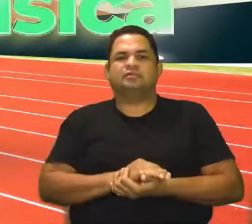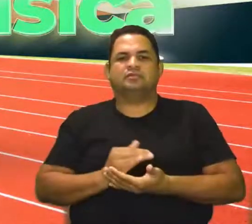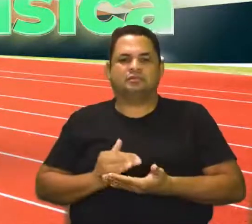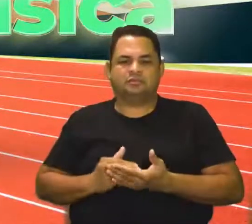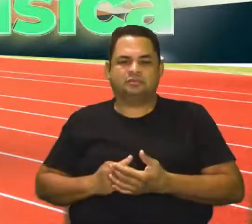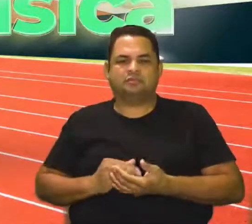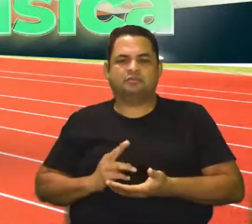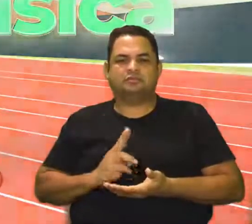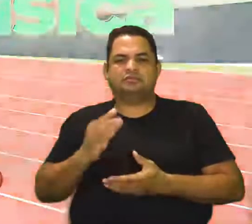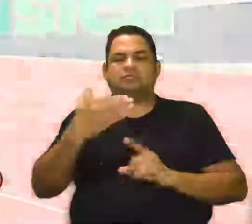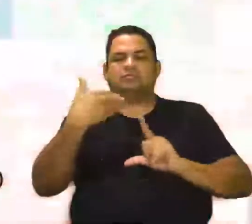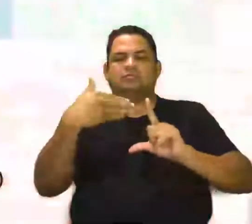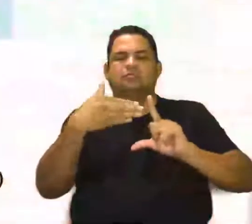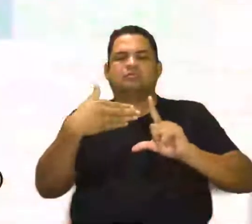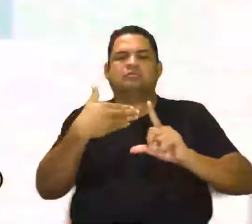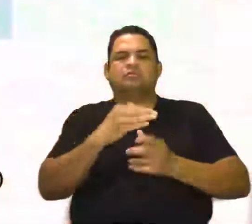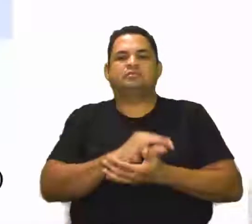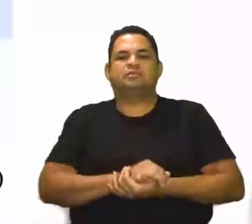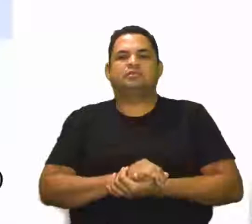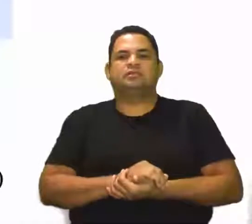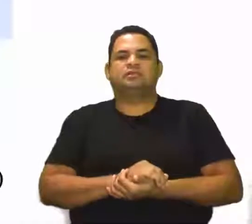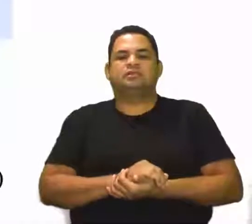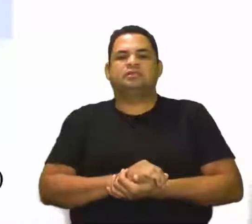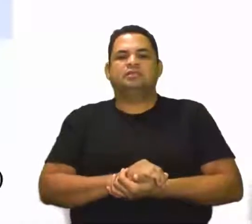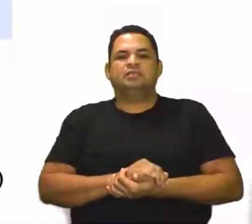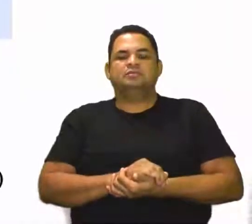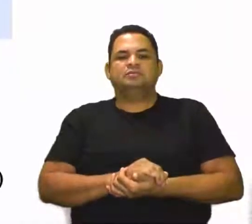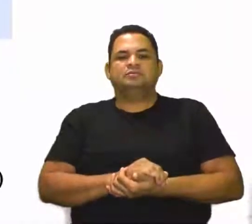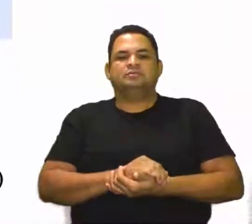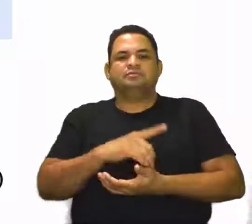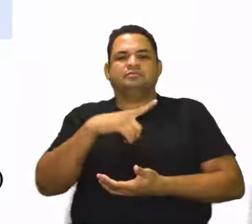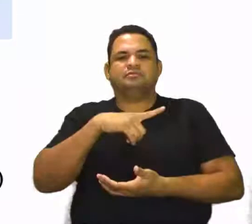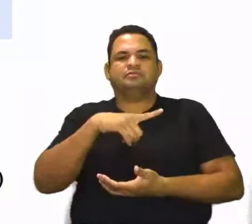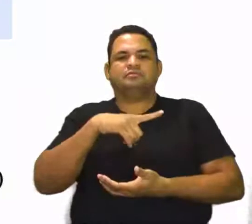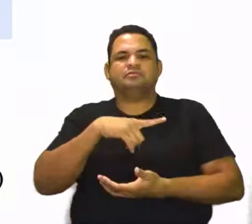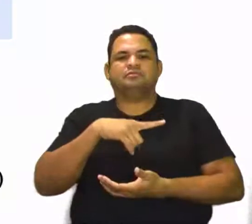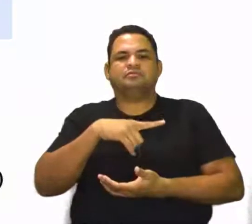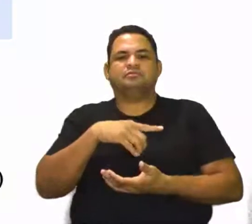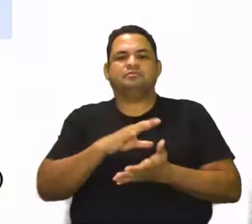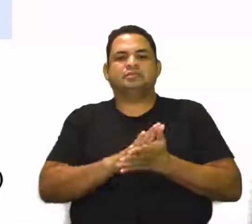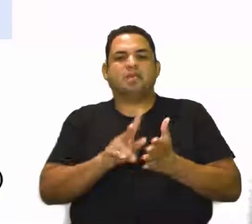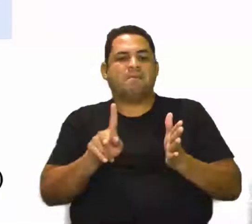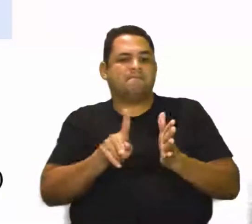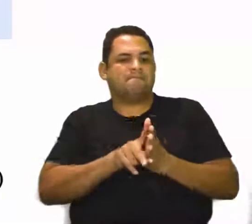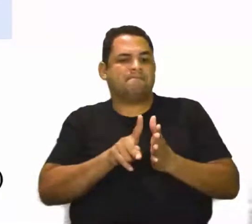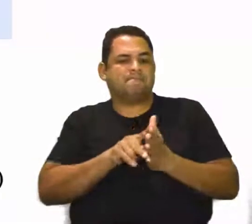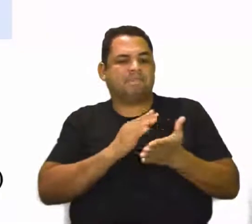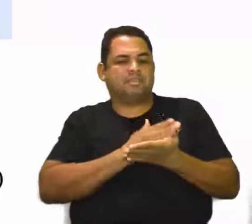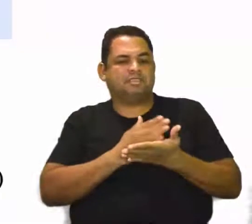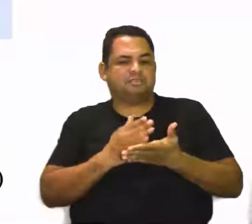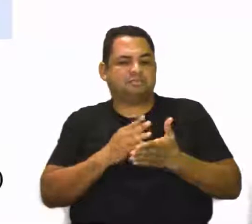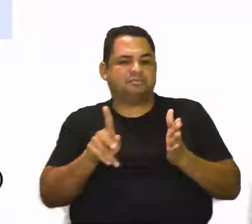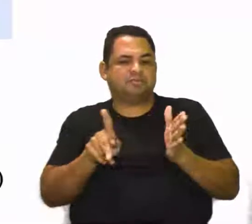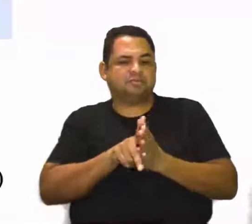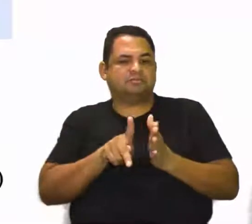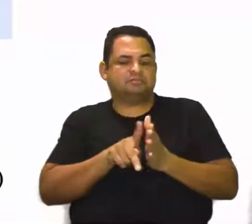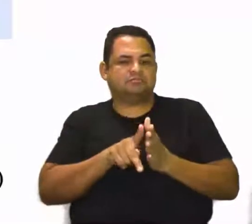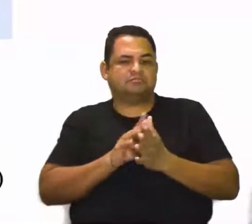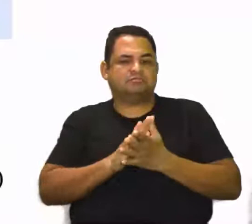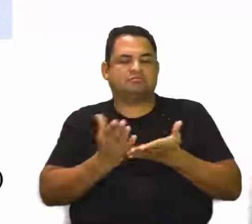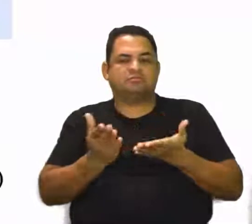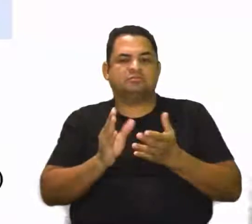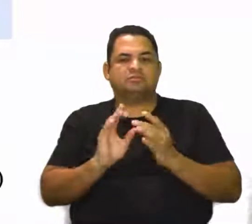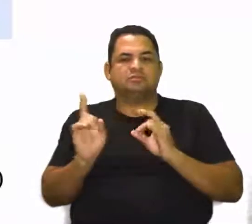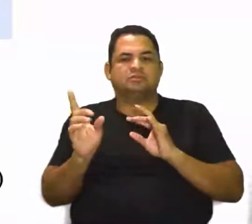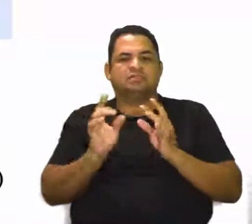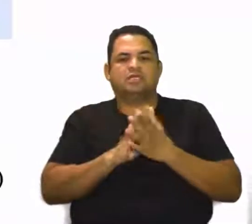no slide? De olho lá para a gente concluir. Aí a gente tem aqui também a especificidade, né? Que seria o princípio ali de acordo